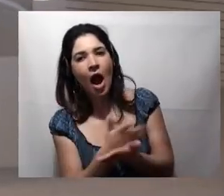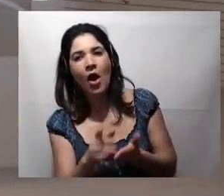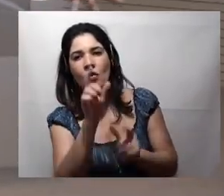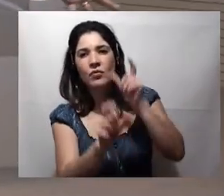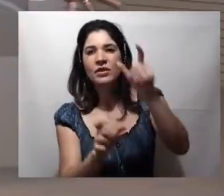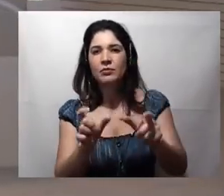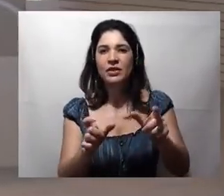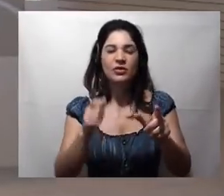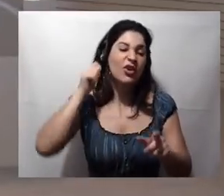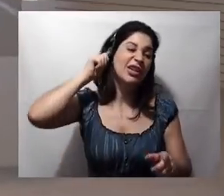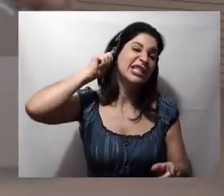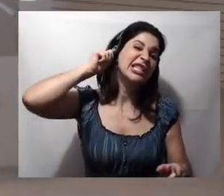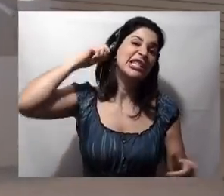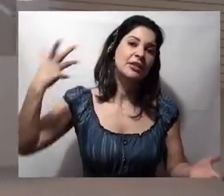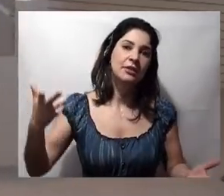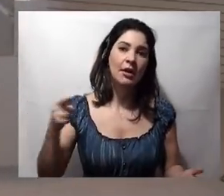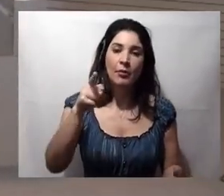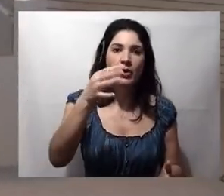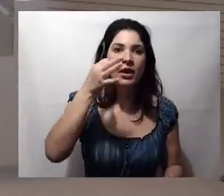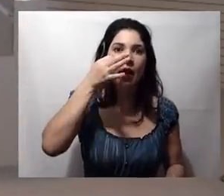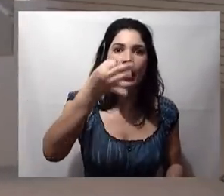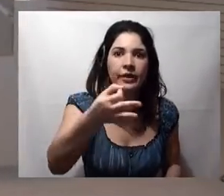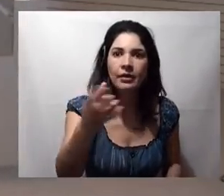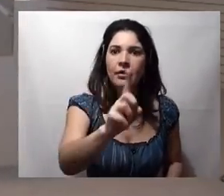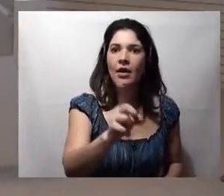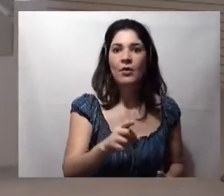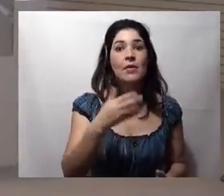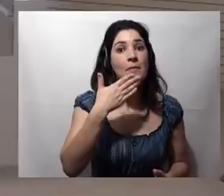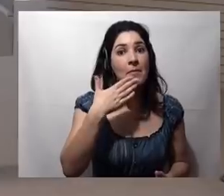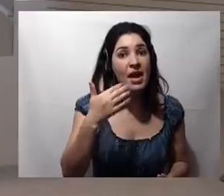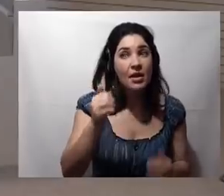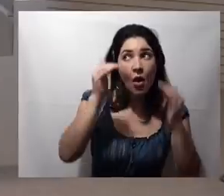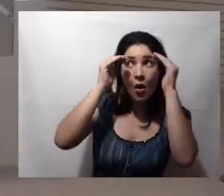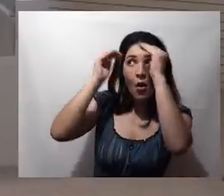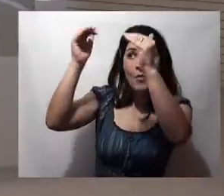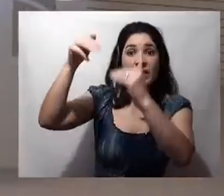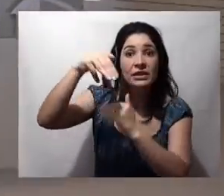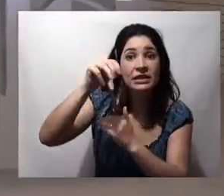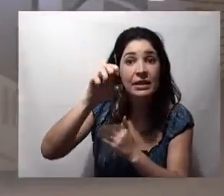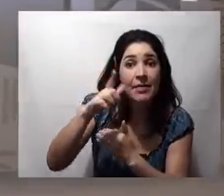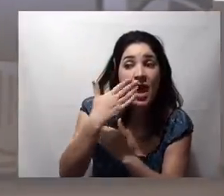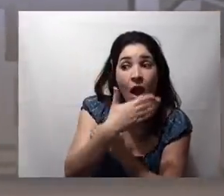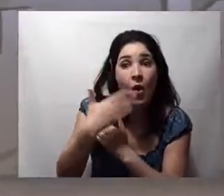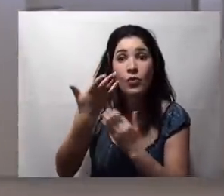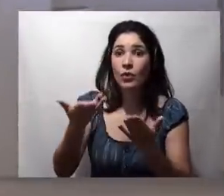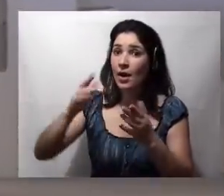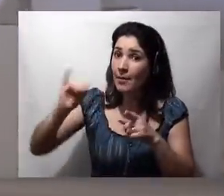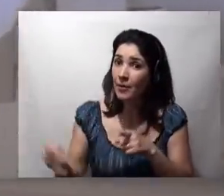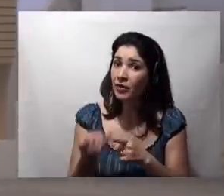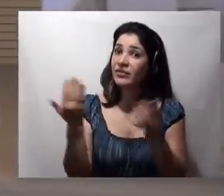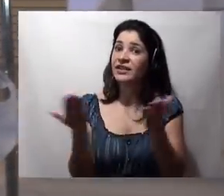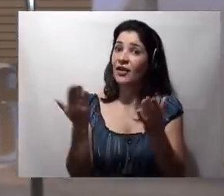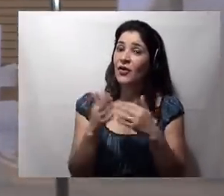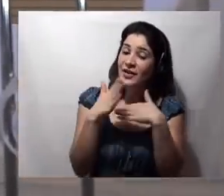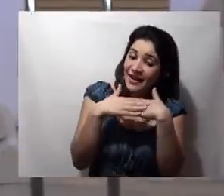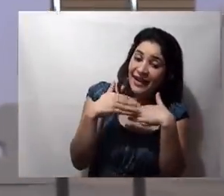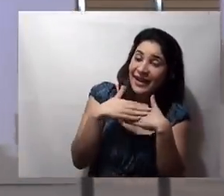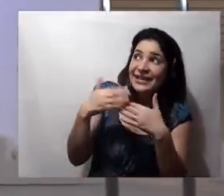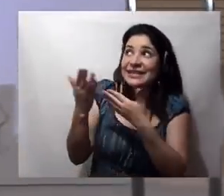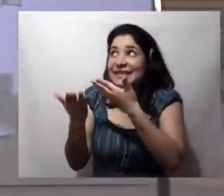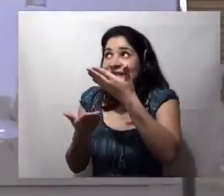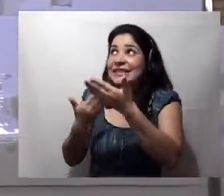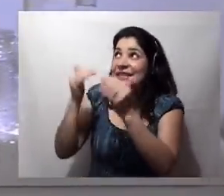só escuta no corrente melhor escutar no meo beleza bom então aí às vezes pode ocorrer se o cara